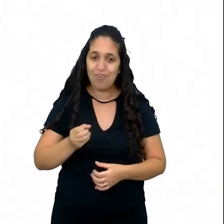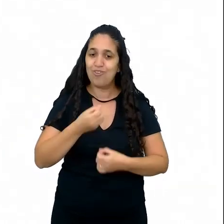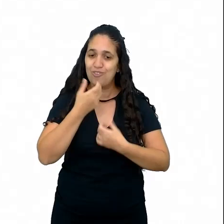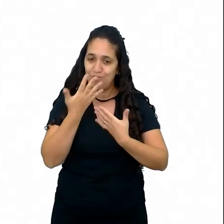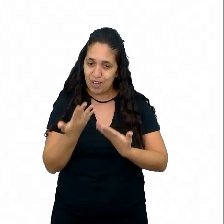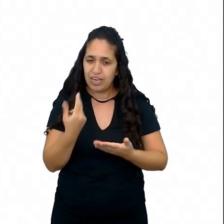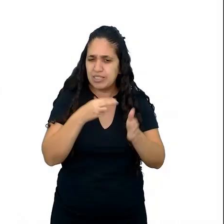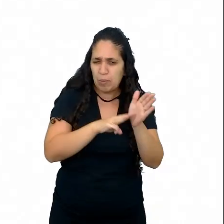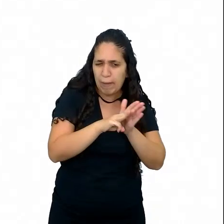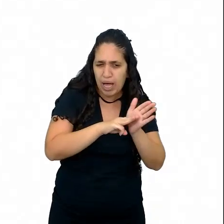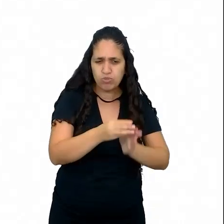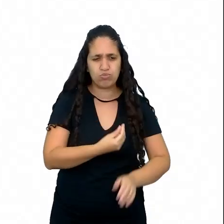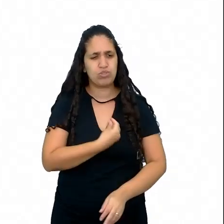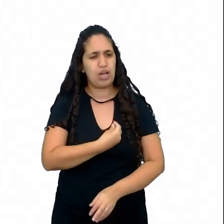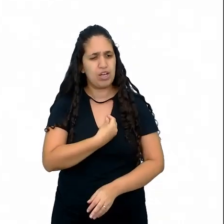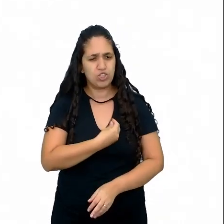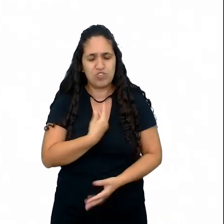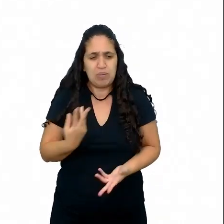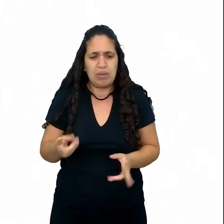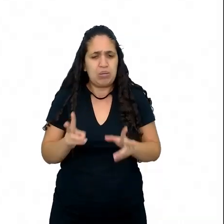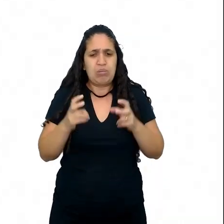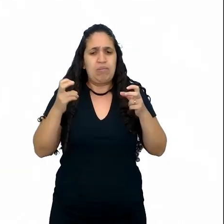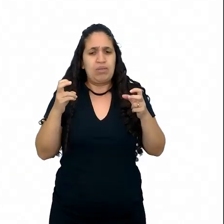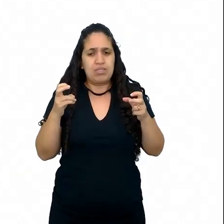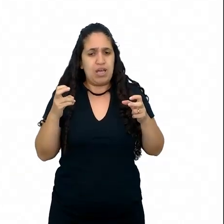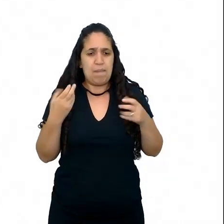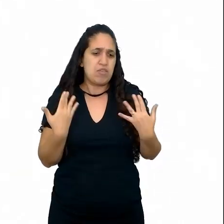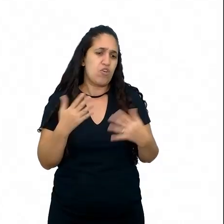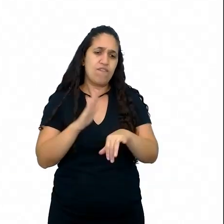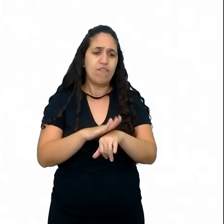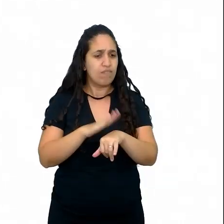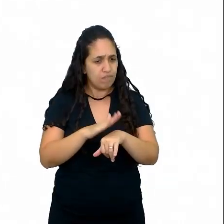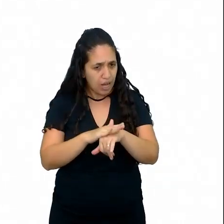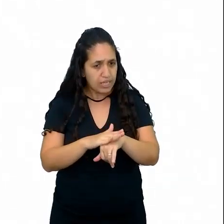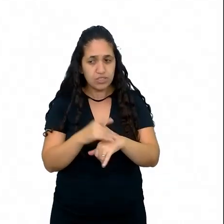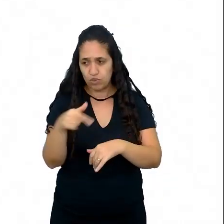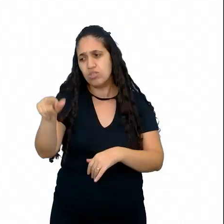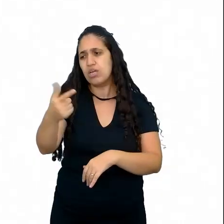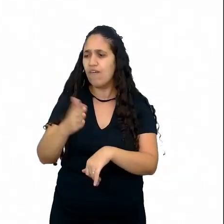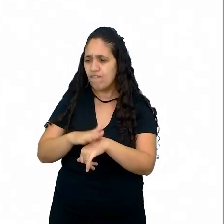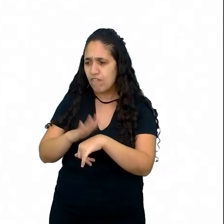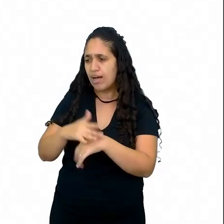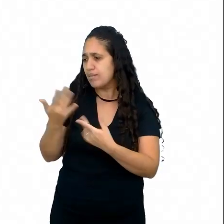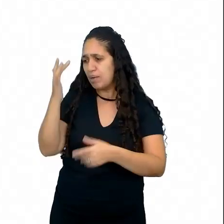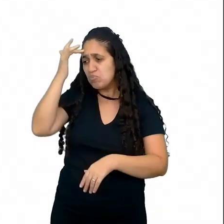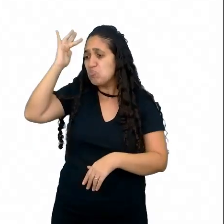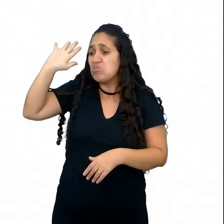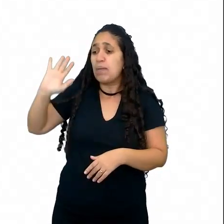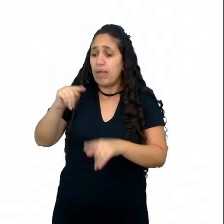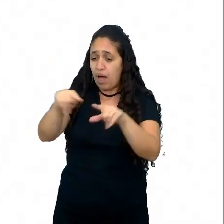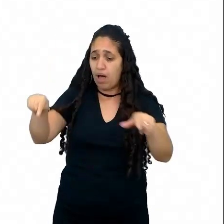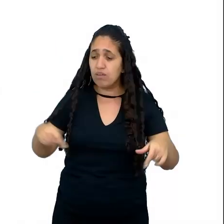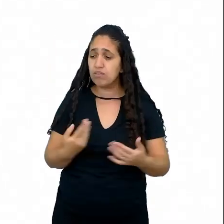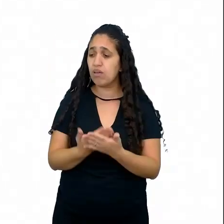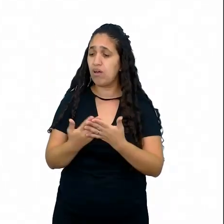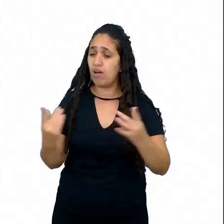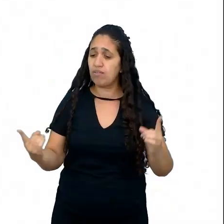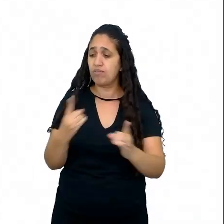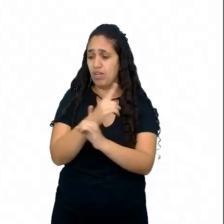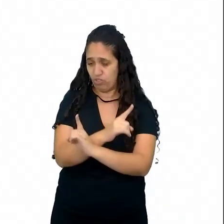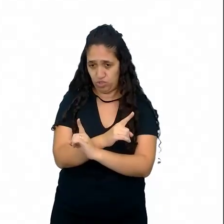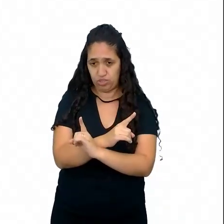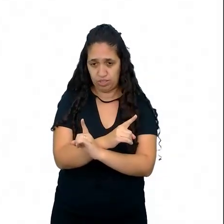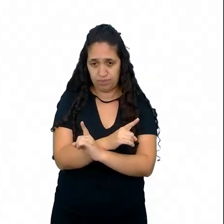a metodologia ativa sem perceber que nós estamos fazendo. Muitas vezes vocês já fazem isso e não sabiam que isso é uma sala de aula invertida.